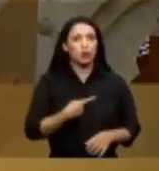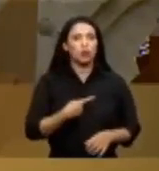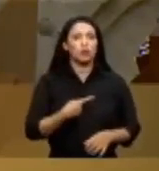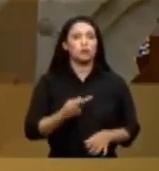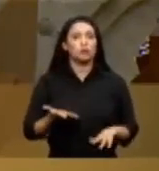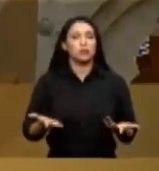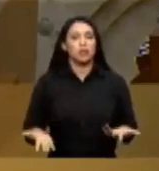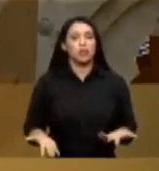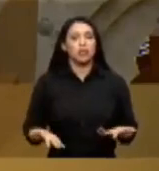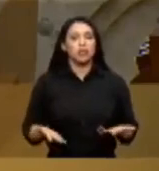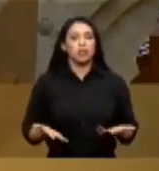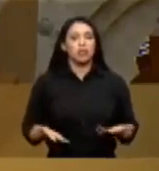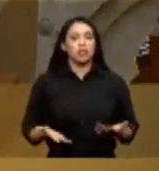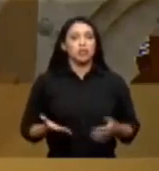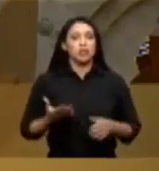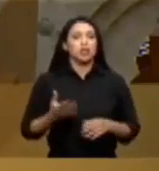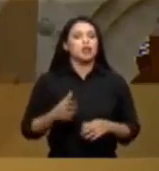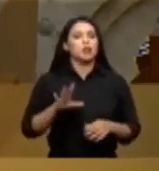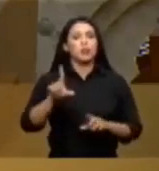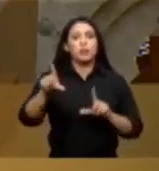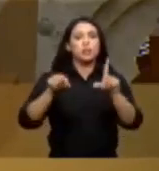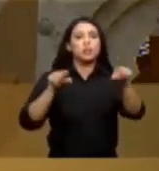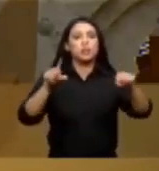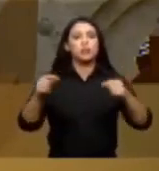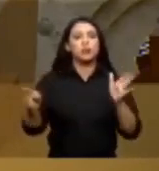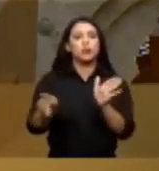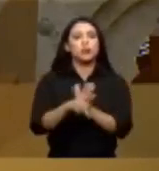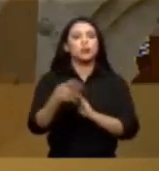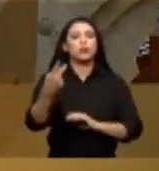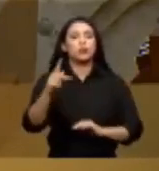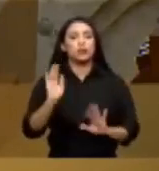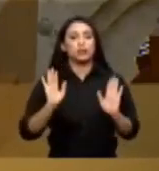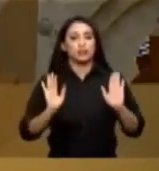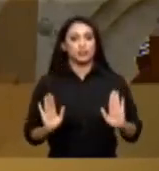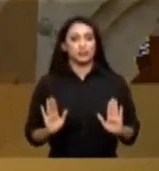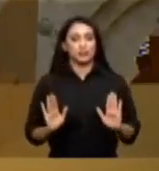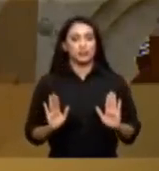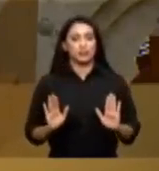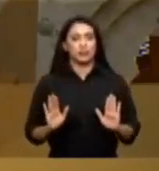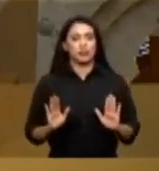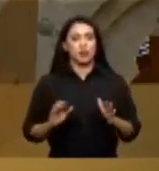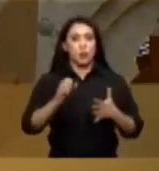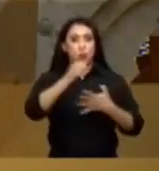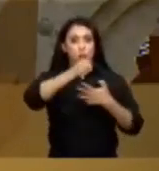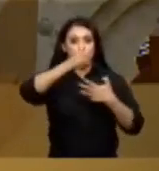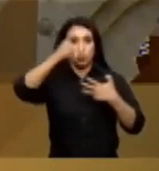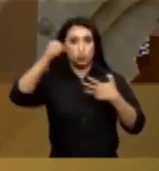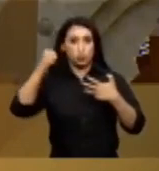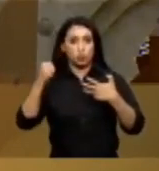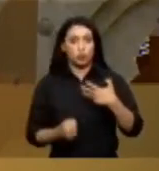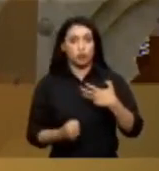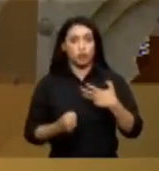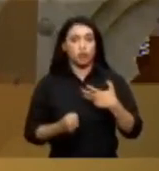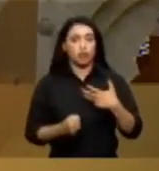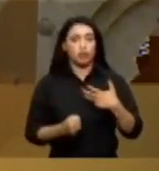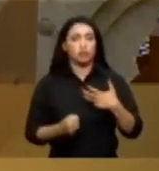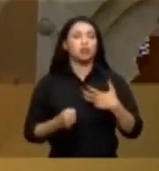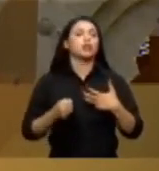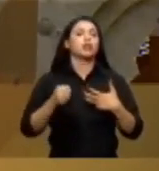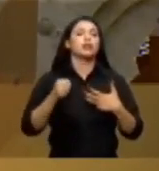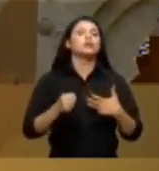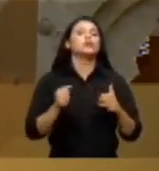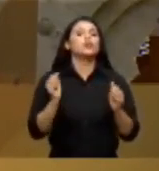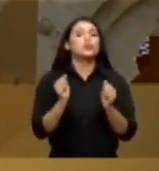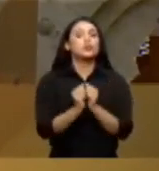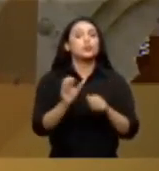de conveniência ou de pragmatismo, eis que a relação de qualquer dos três poderes com a Constituição há de